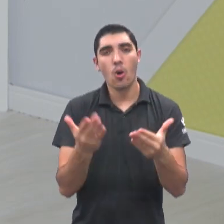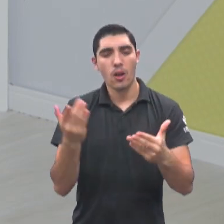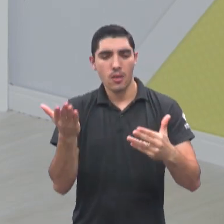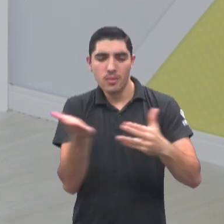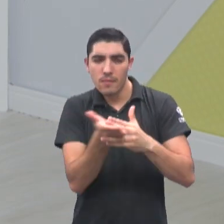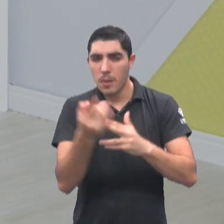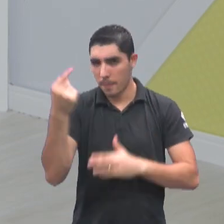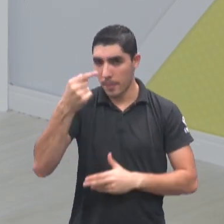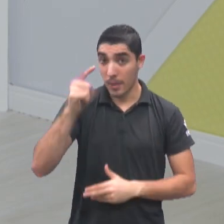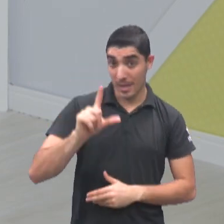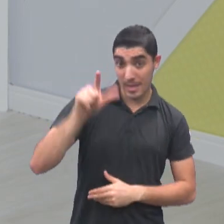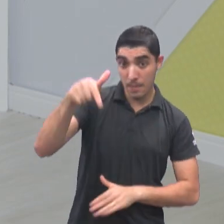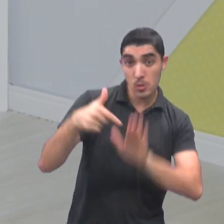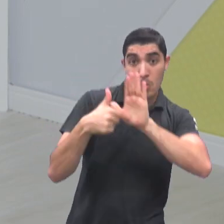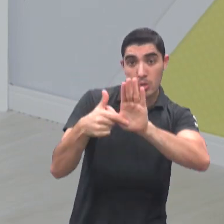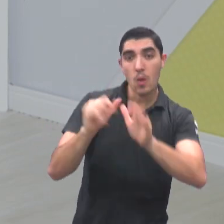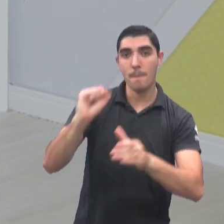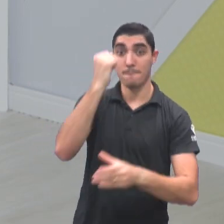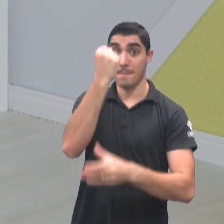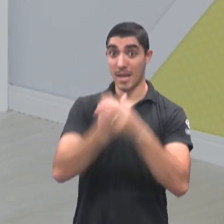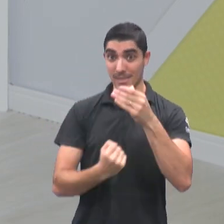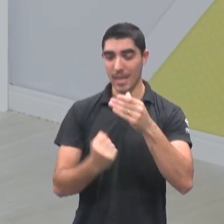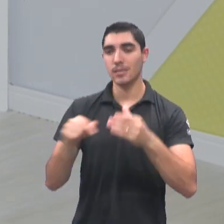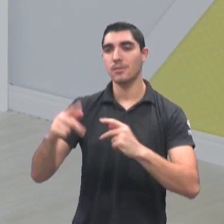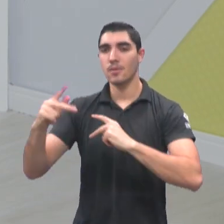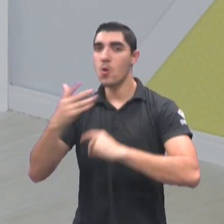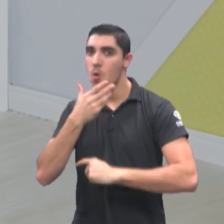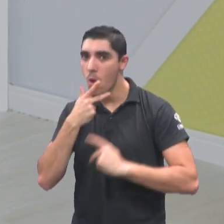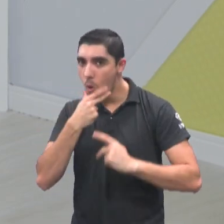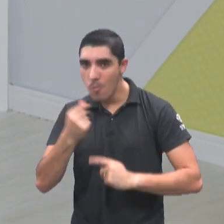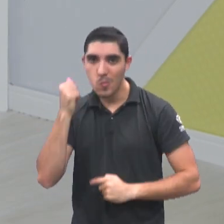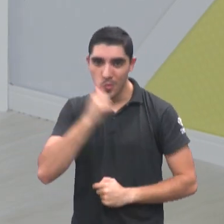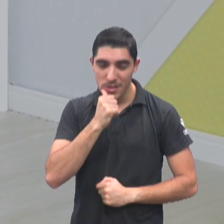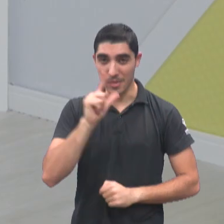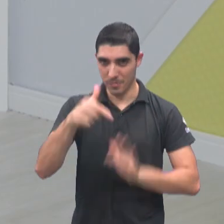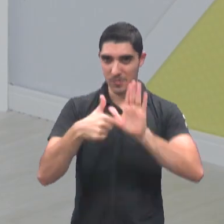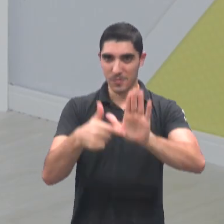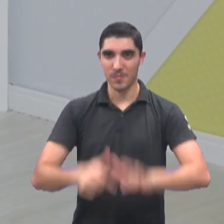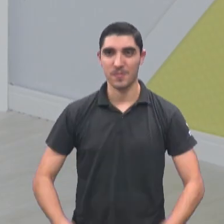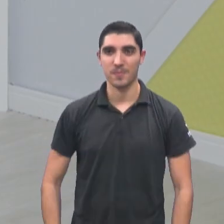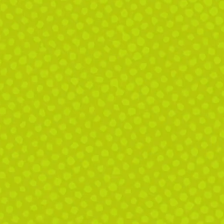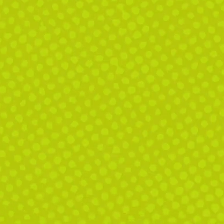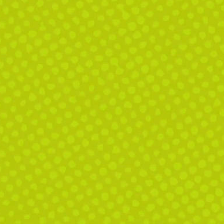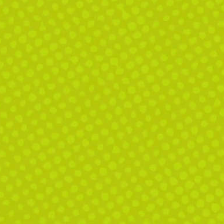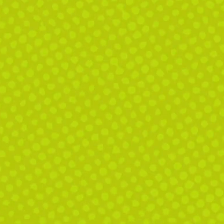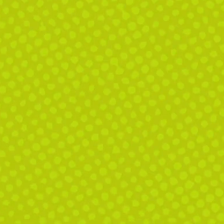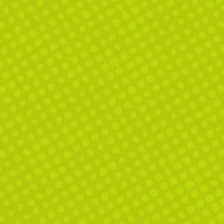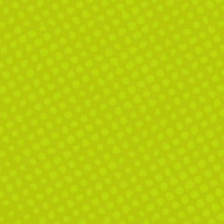tem muito basquete para você, masculino e feminino. Não sai daí, já voltamos.